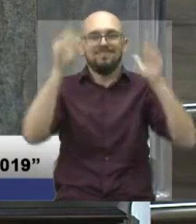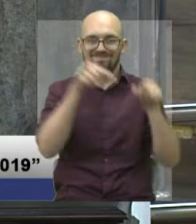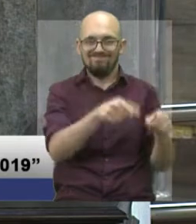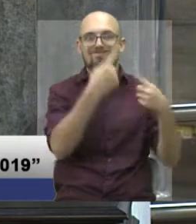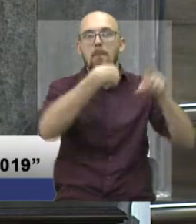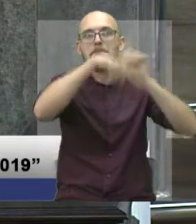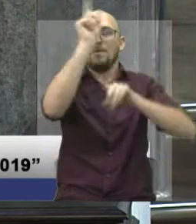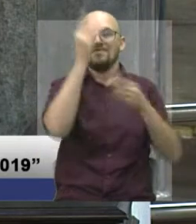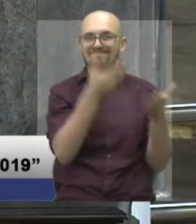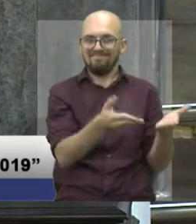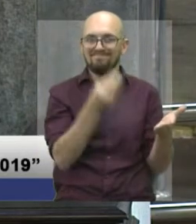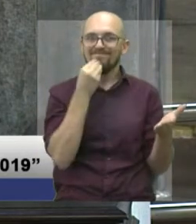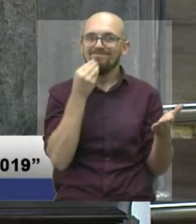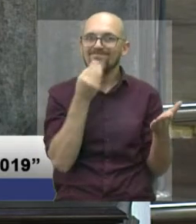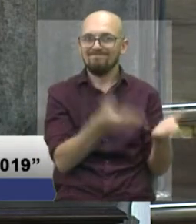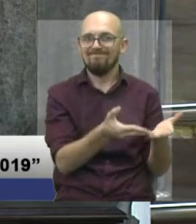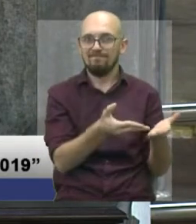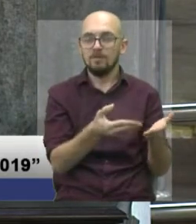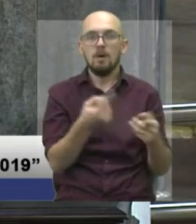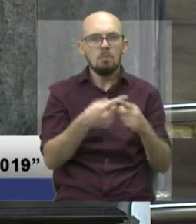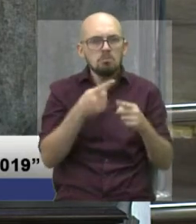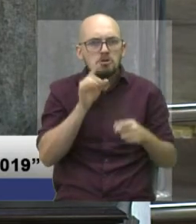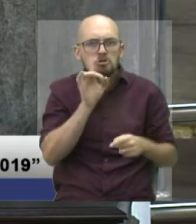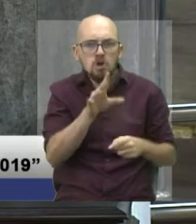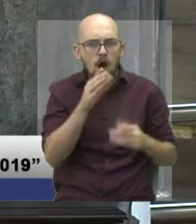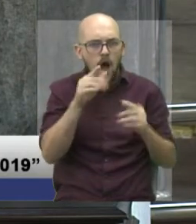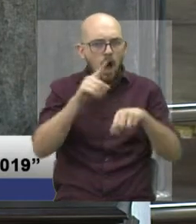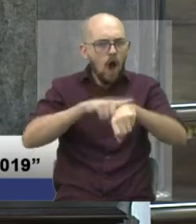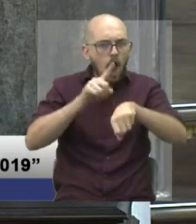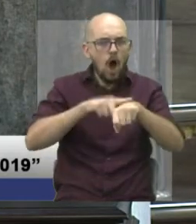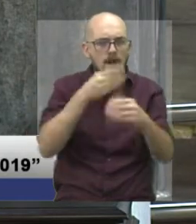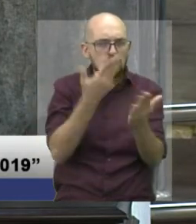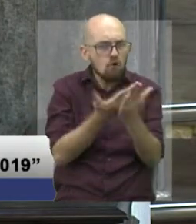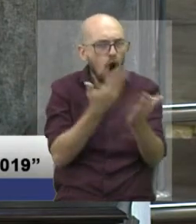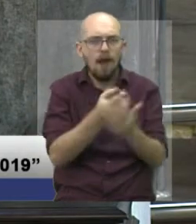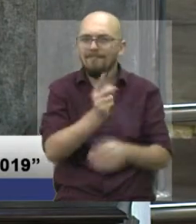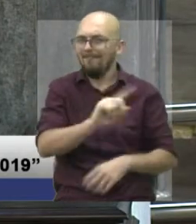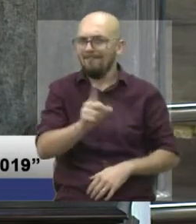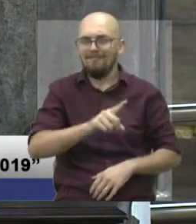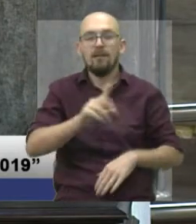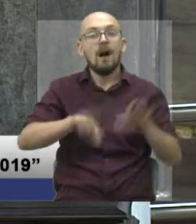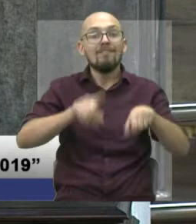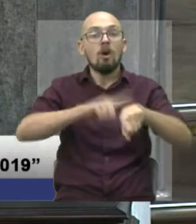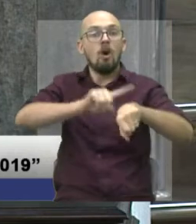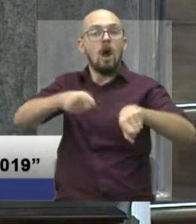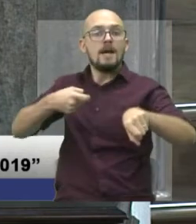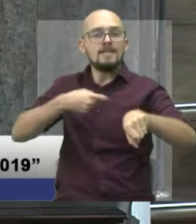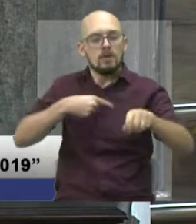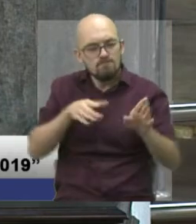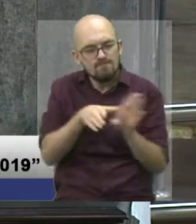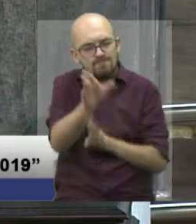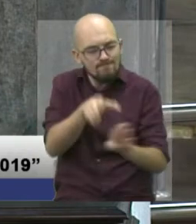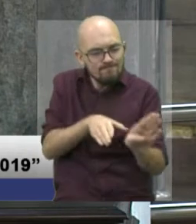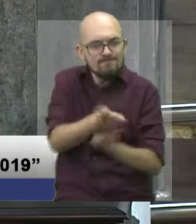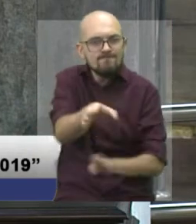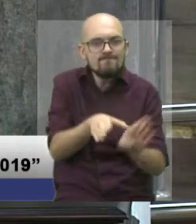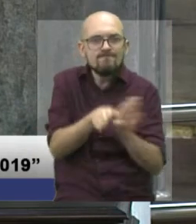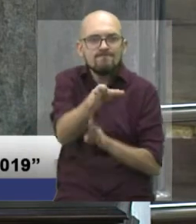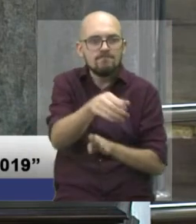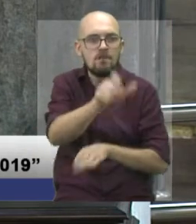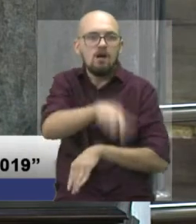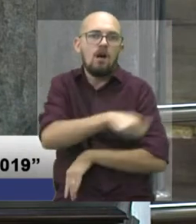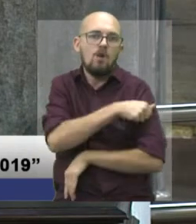sala de aula, não só, né, porque eu tive que ir em horários extras da minha sala, do meu horário de aula. Você orienta o